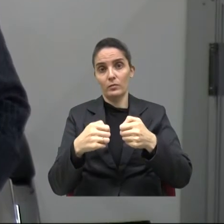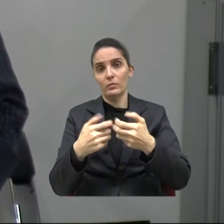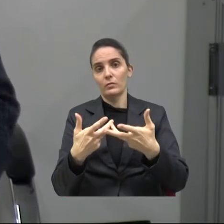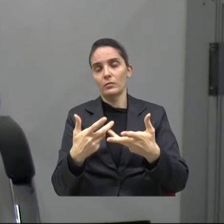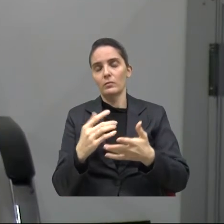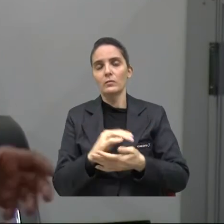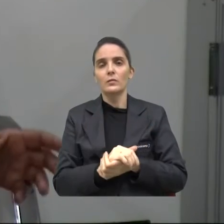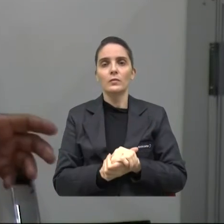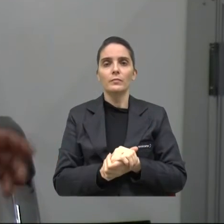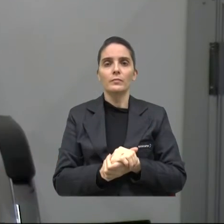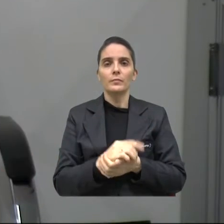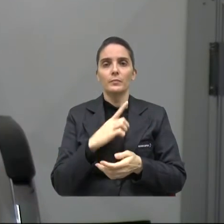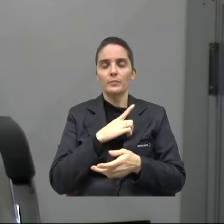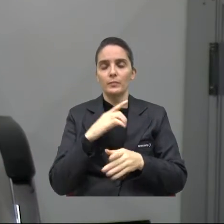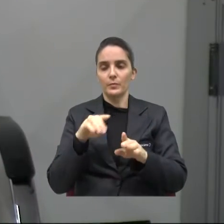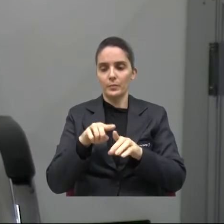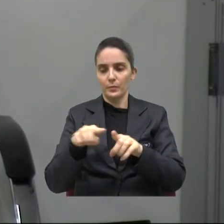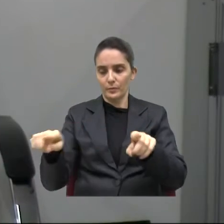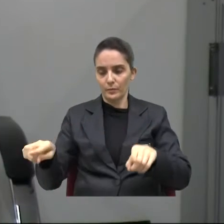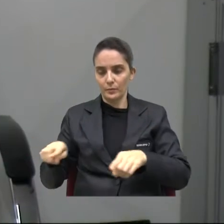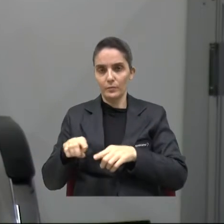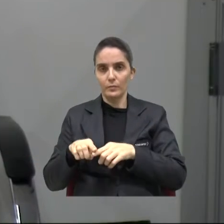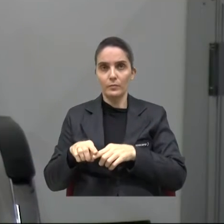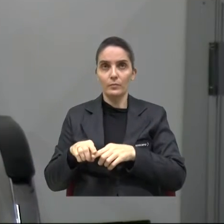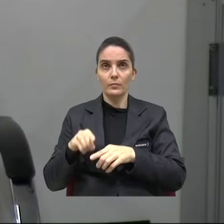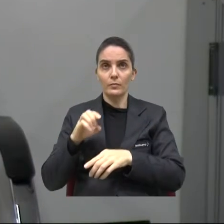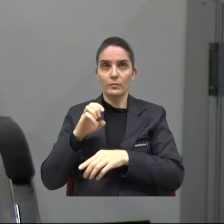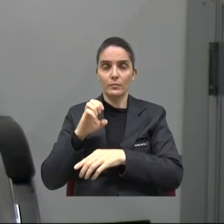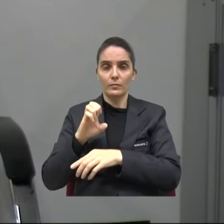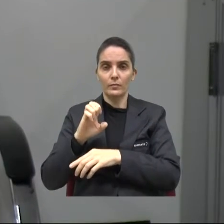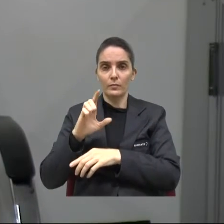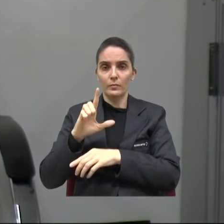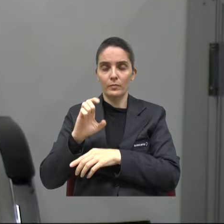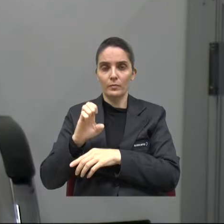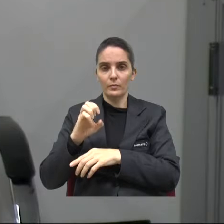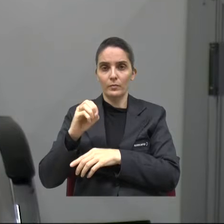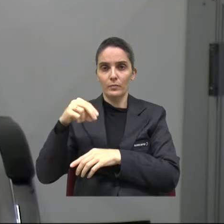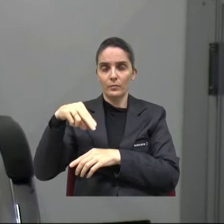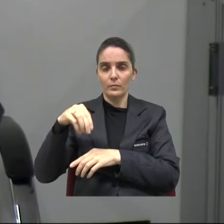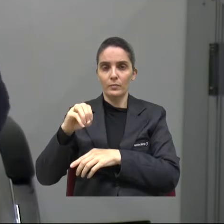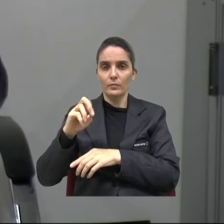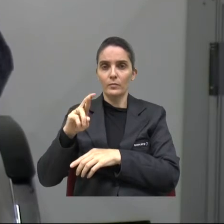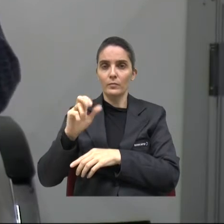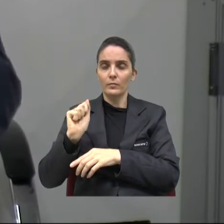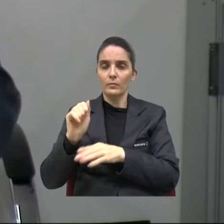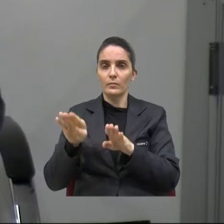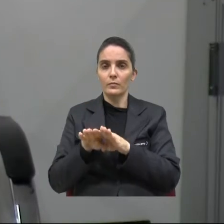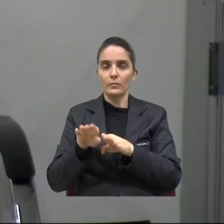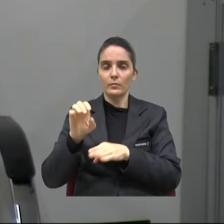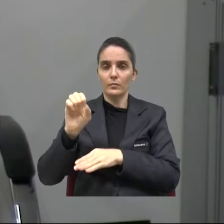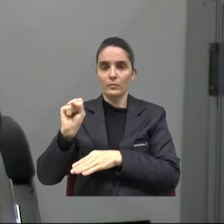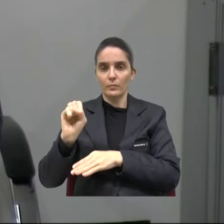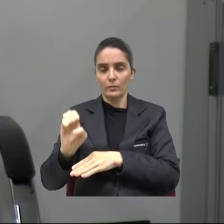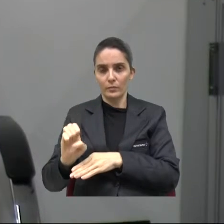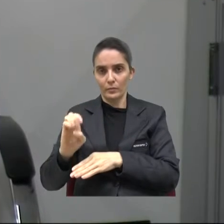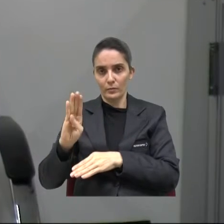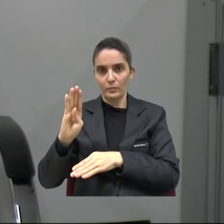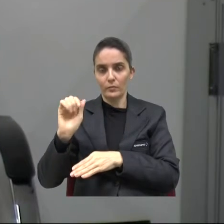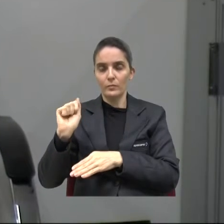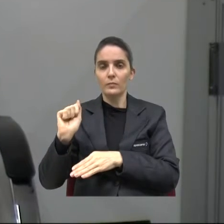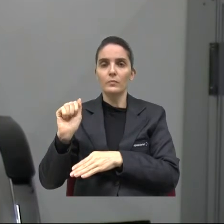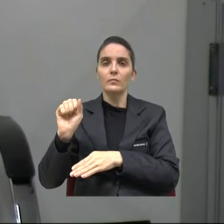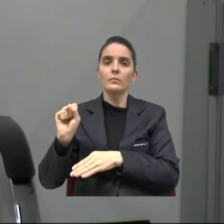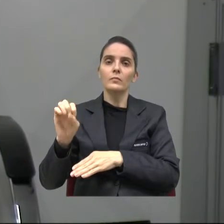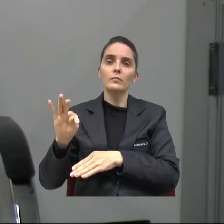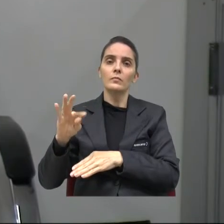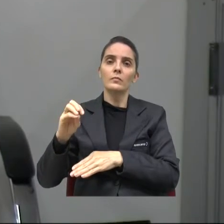um empreendimento, a dona Leonora da Silva e o Sebastião Nunes da Silva, são amigos do Zé, amigos